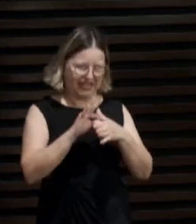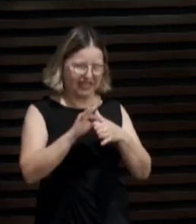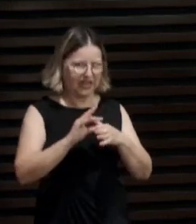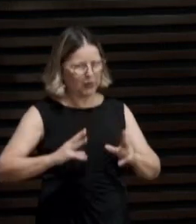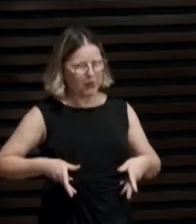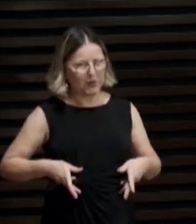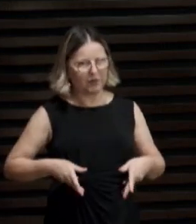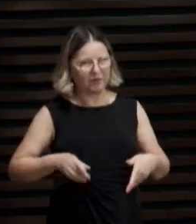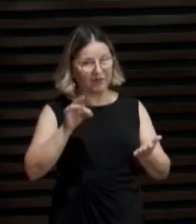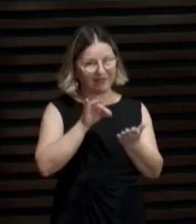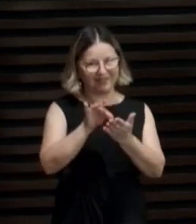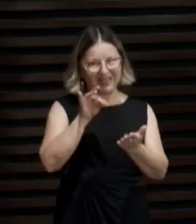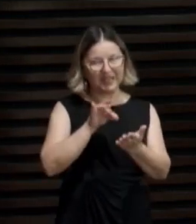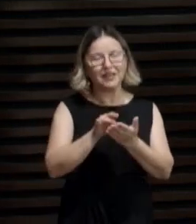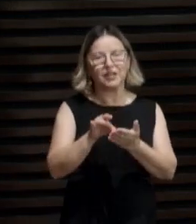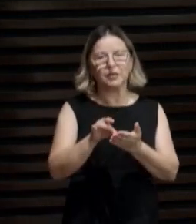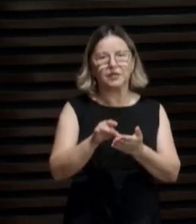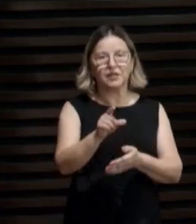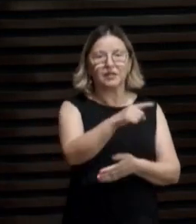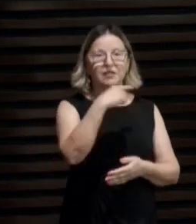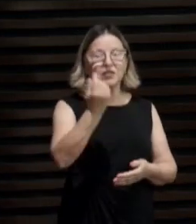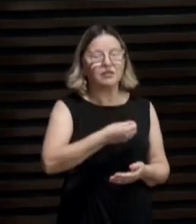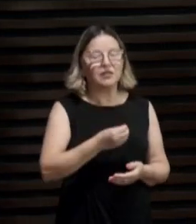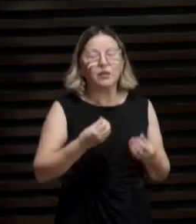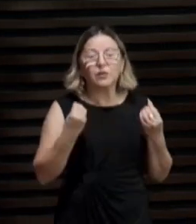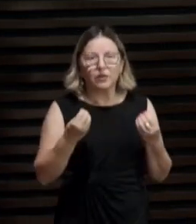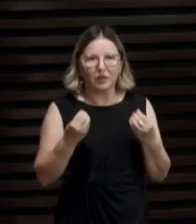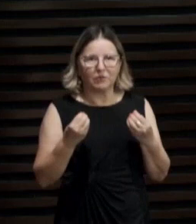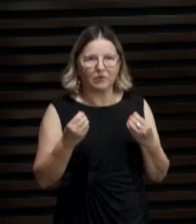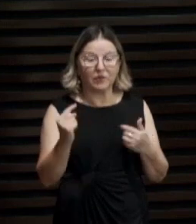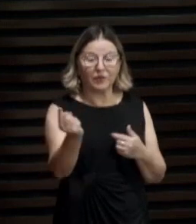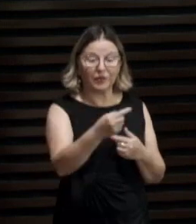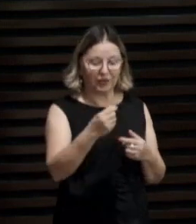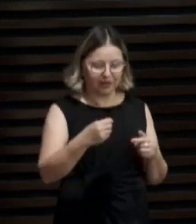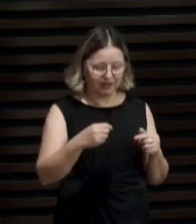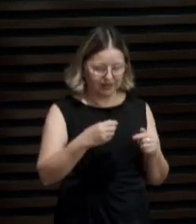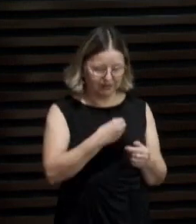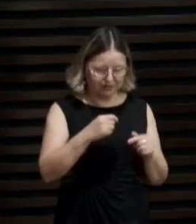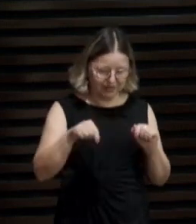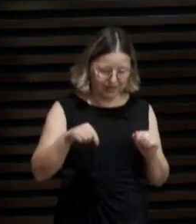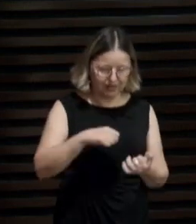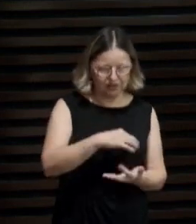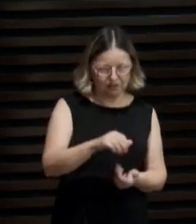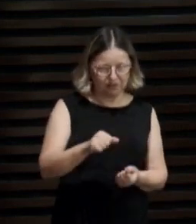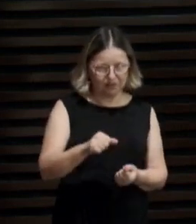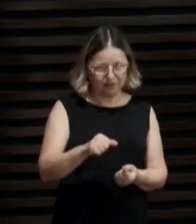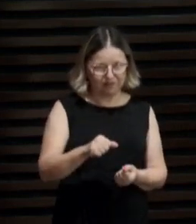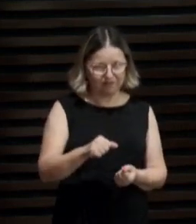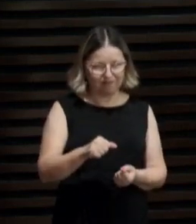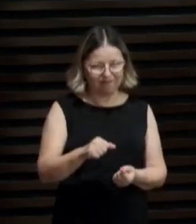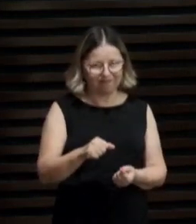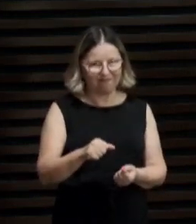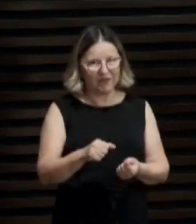nossa carne. Como que ela é inimiga das nossas vidas? Nós estamos vivendo aqui neste mundo ainda com as nossas sensações. Por